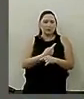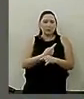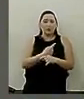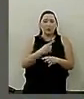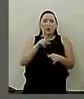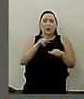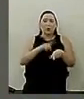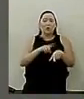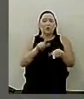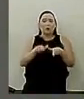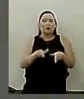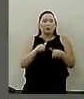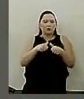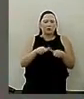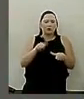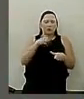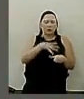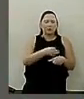onde ele está.